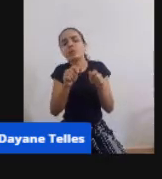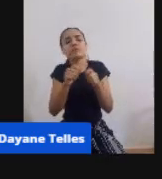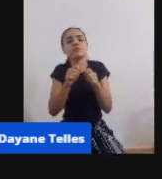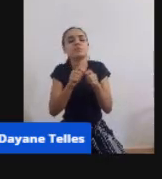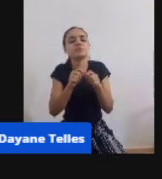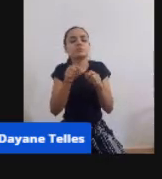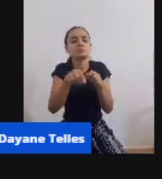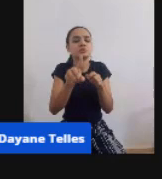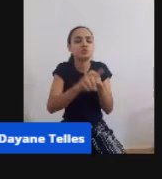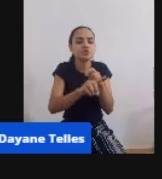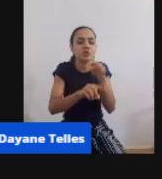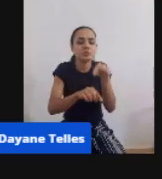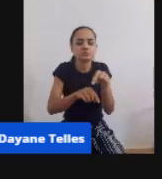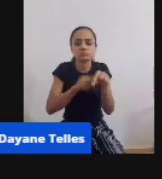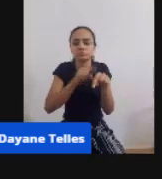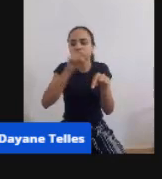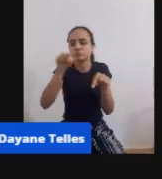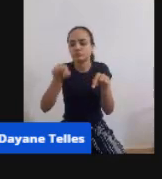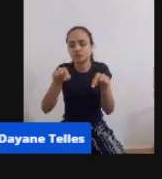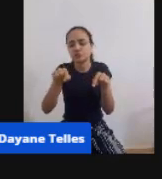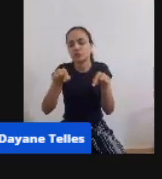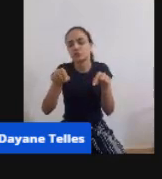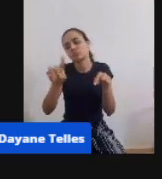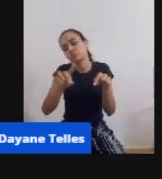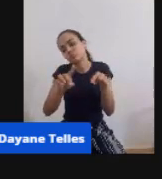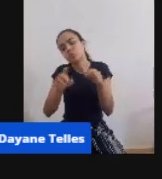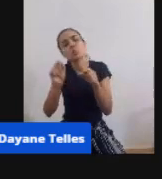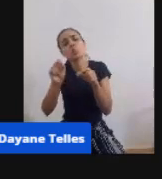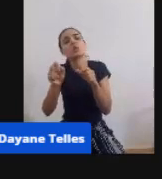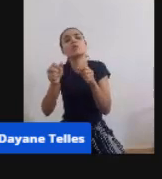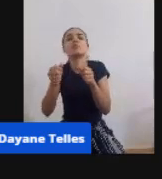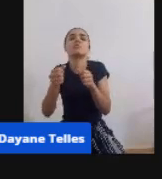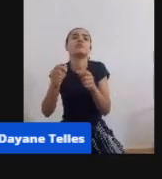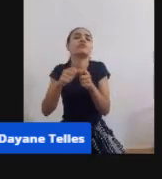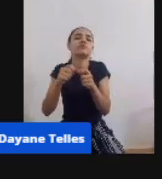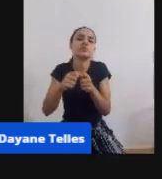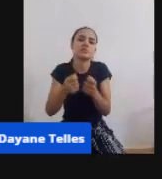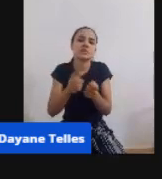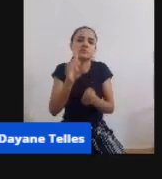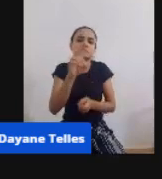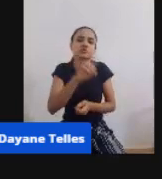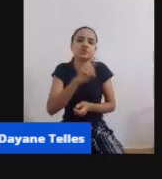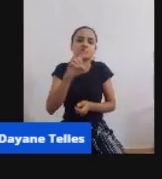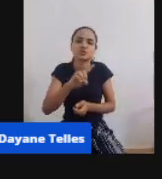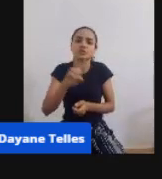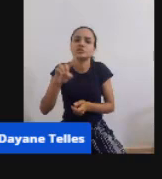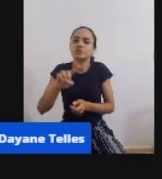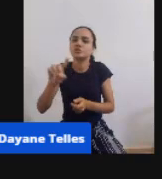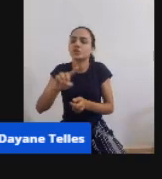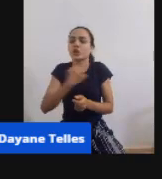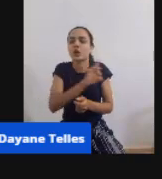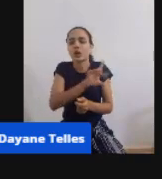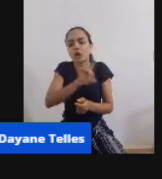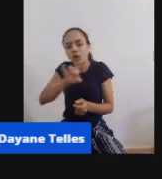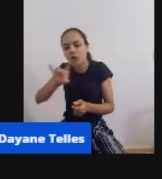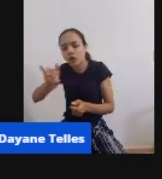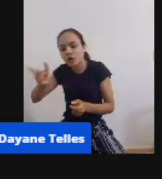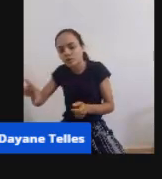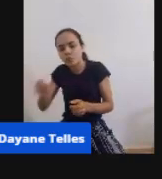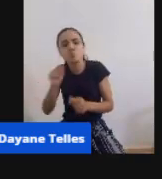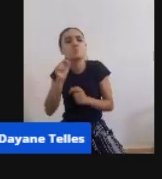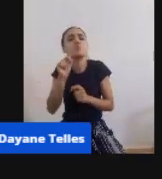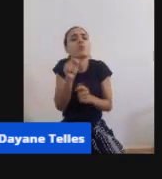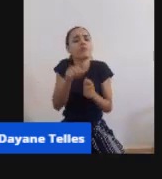de plano de aula o que eu vou fazer em cada data. Então, isso também é um acordo entre você e a sua unidade escolar, se